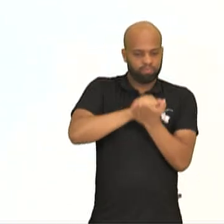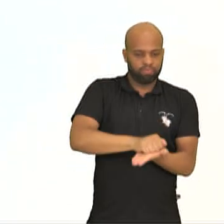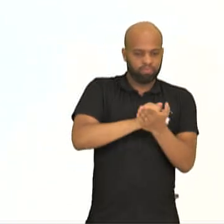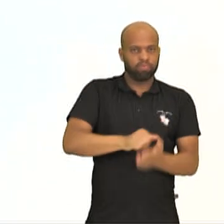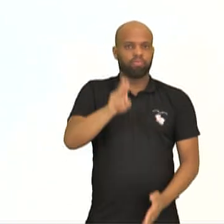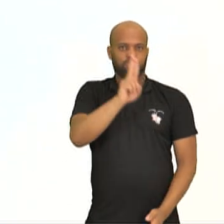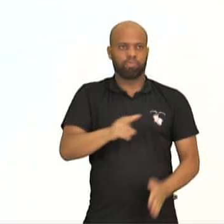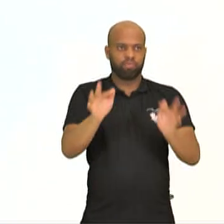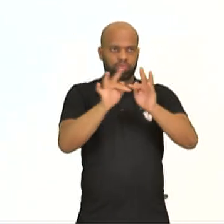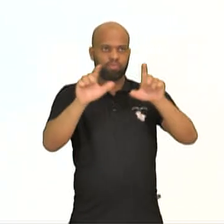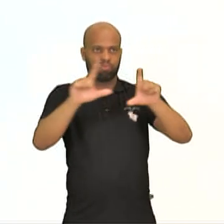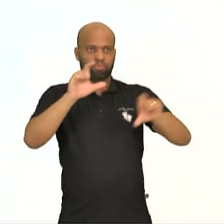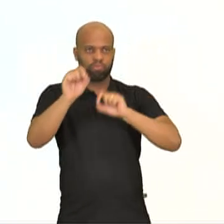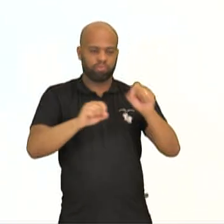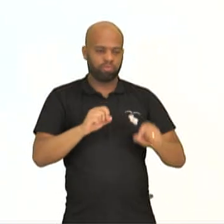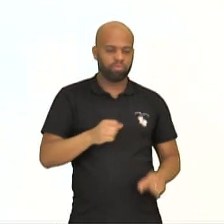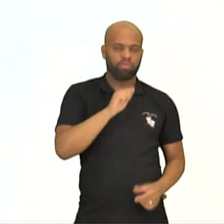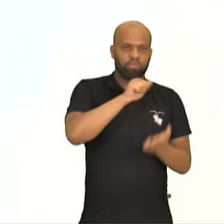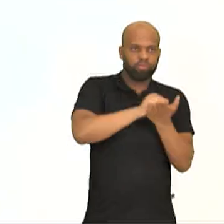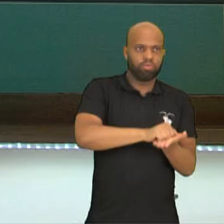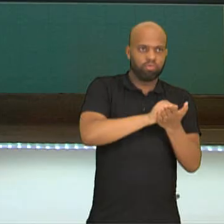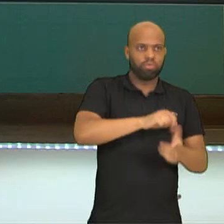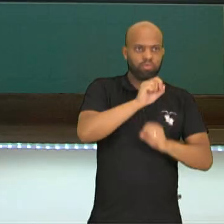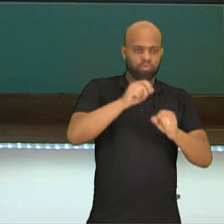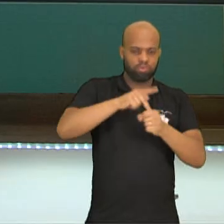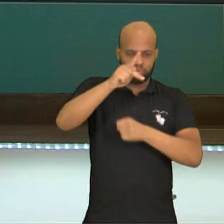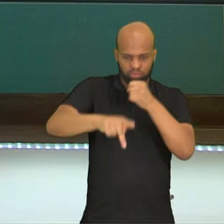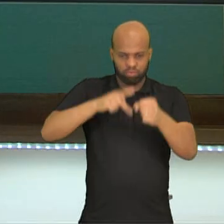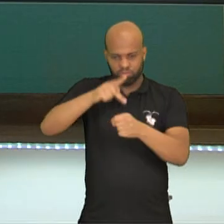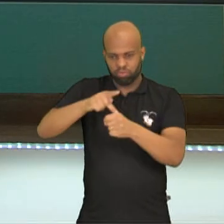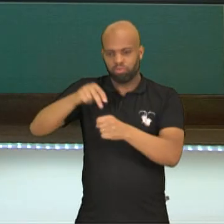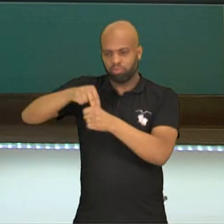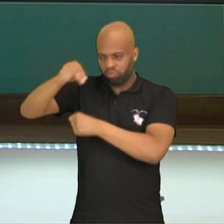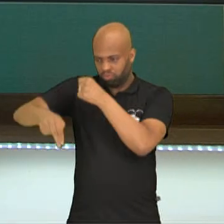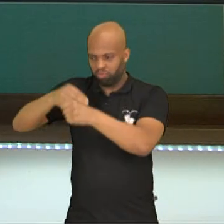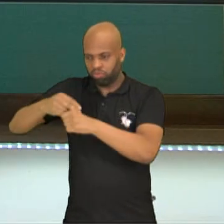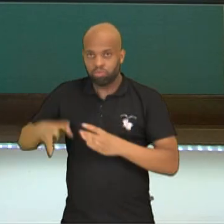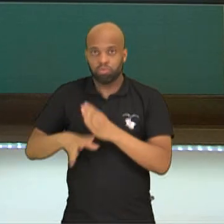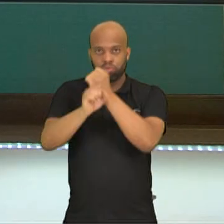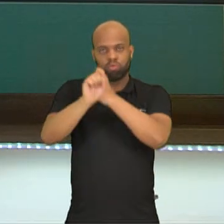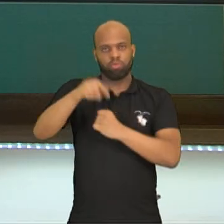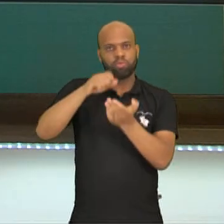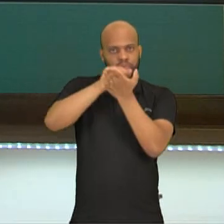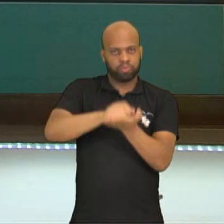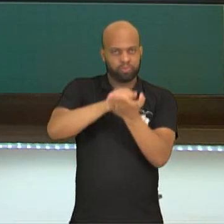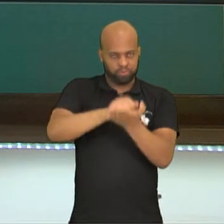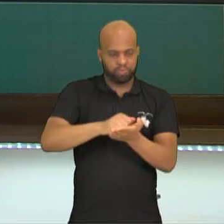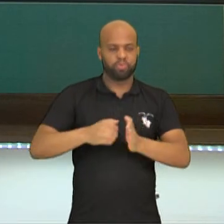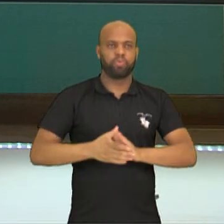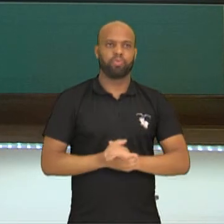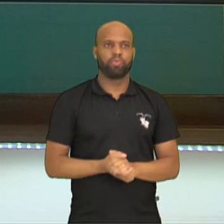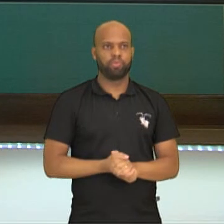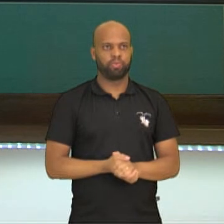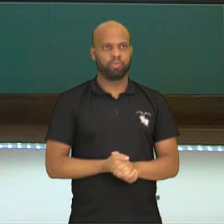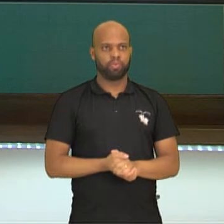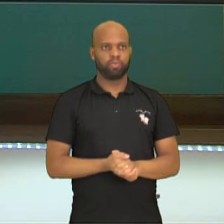que a massa é a soma dos prótons mais os nêutrons, ou do número atômico mais os nêutrons.